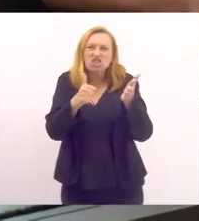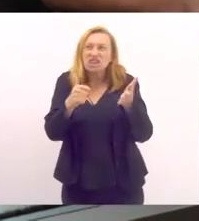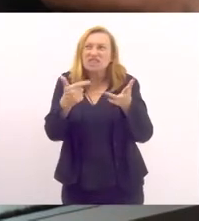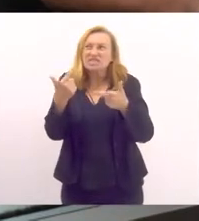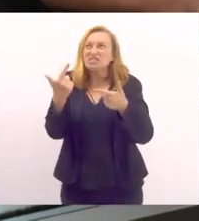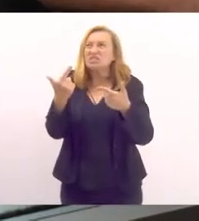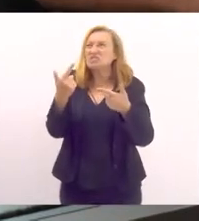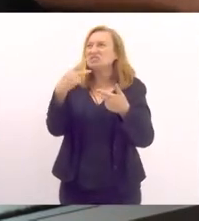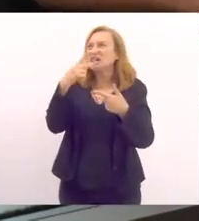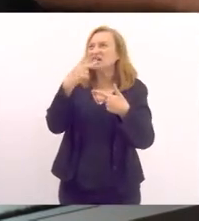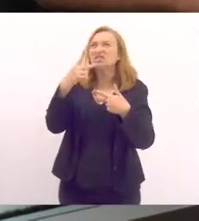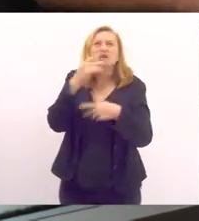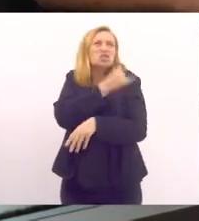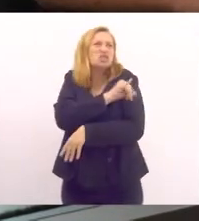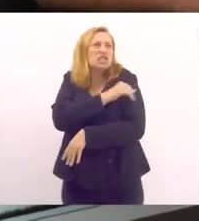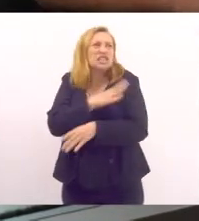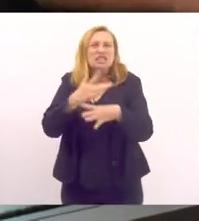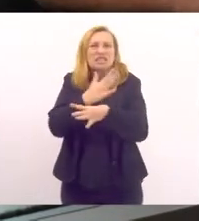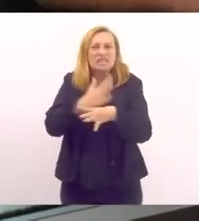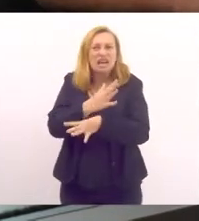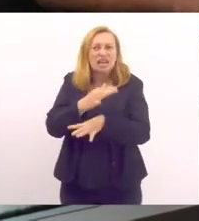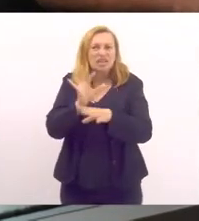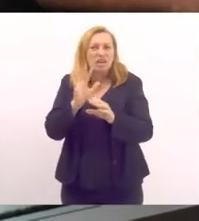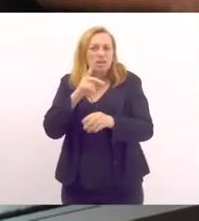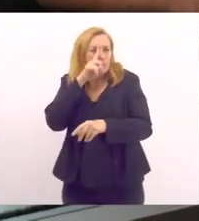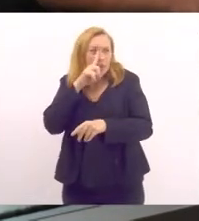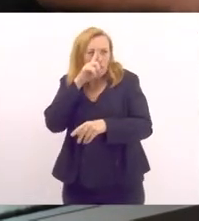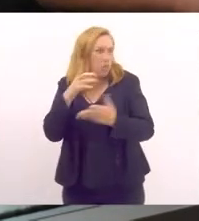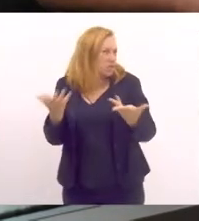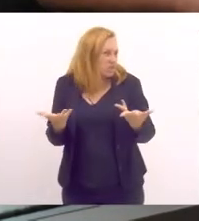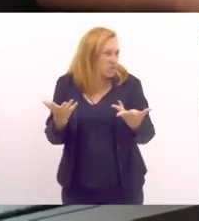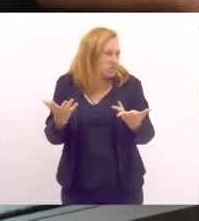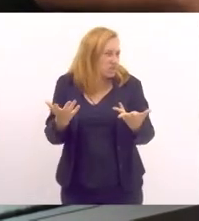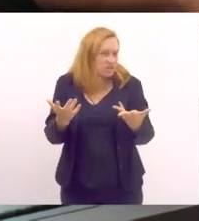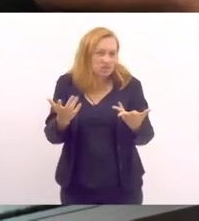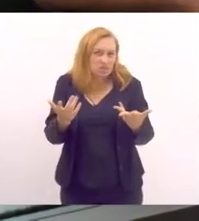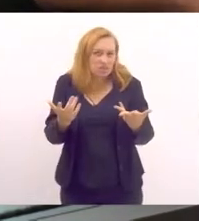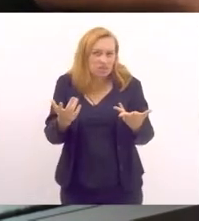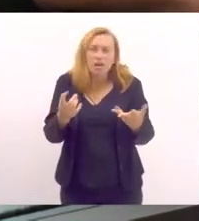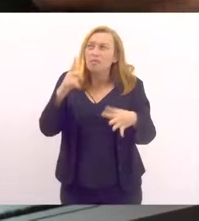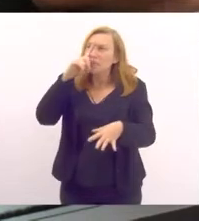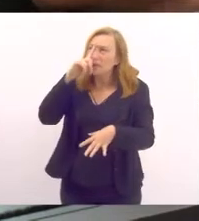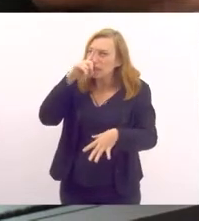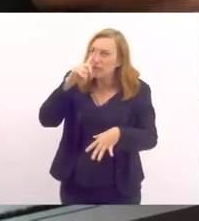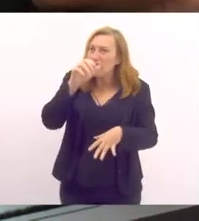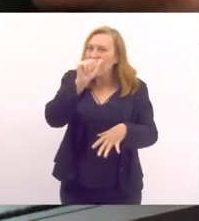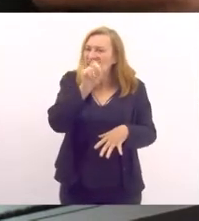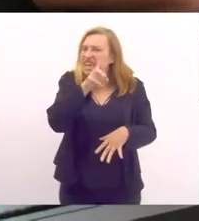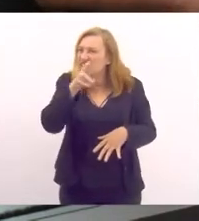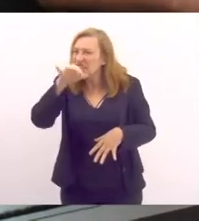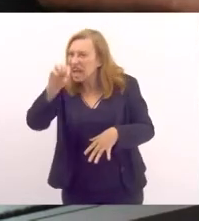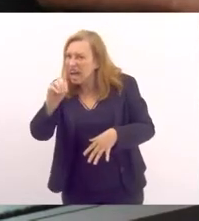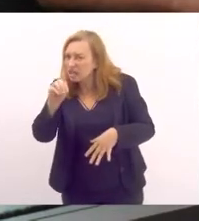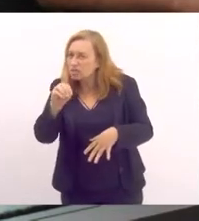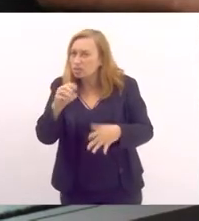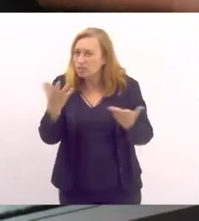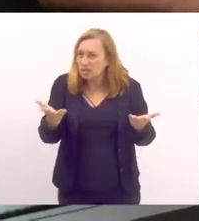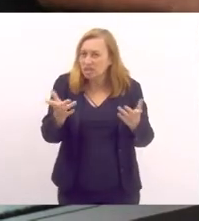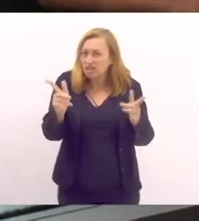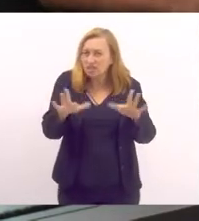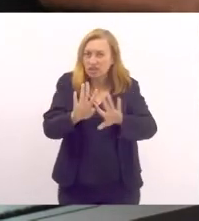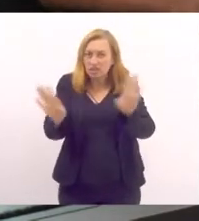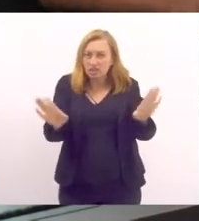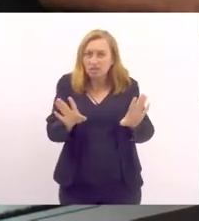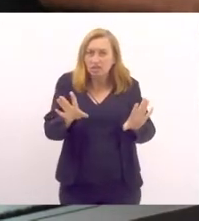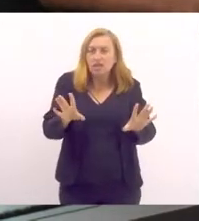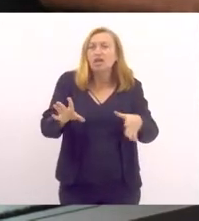cidade perigosa. O Rio de Janeiro é uma cidade arriscada. O que é perigoso e arriscado tem uma diferença grande. O perigoso é você saltar de um avião sem